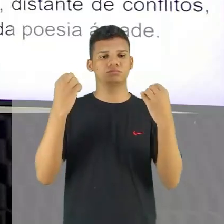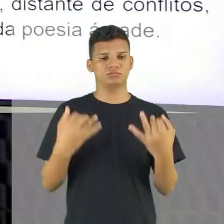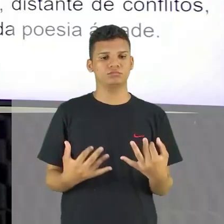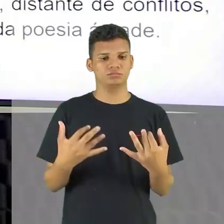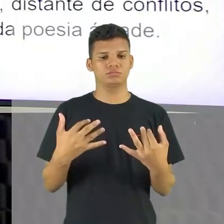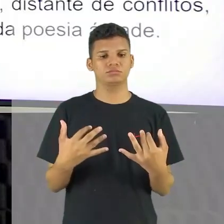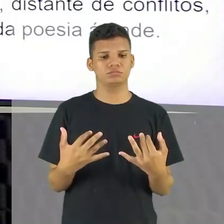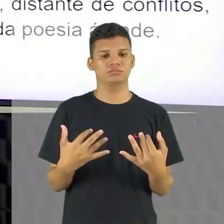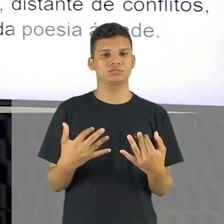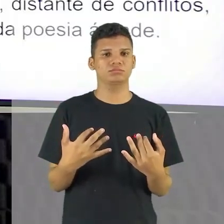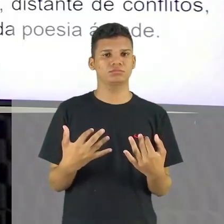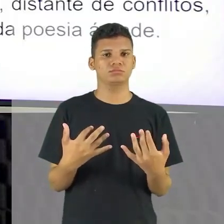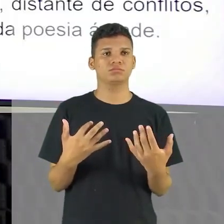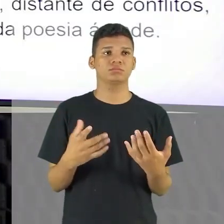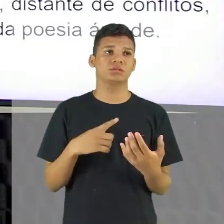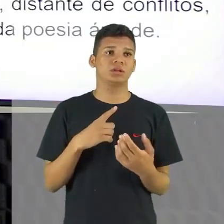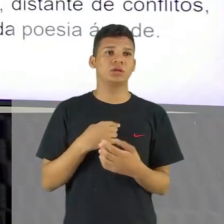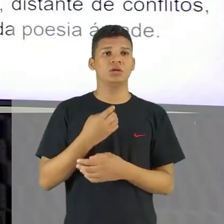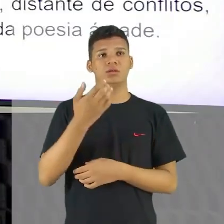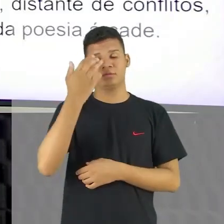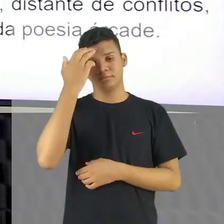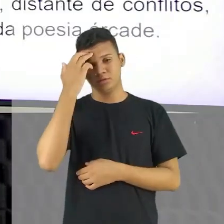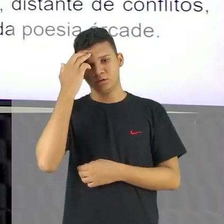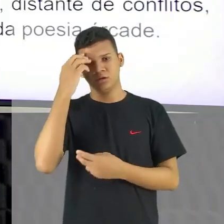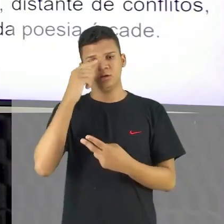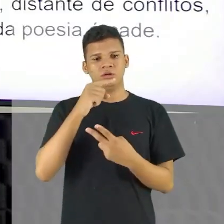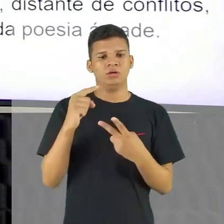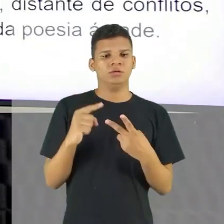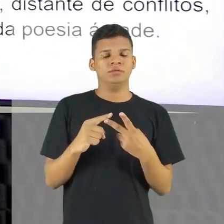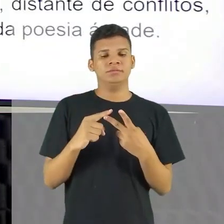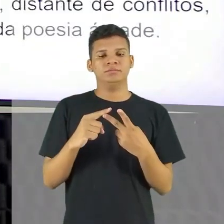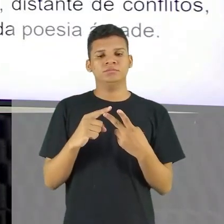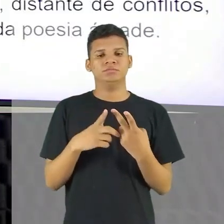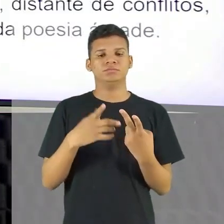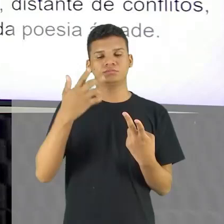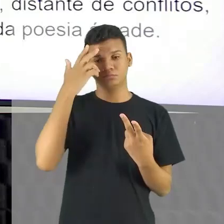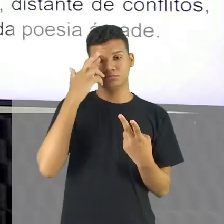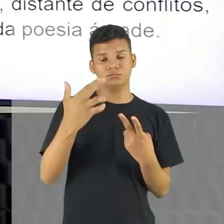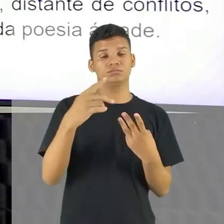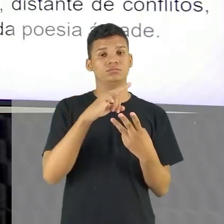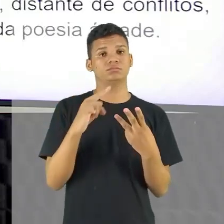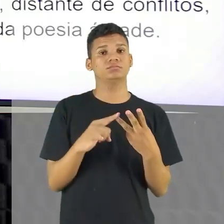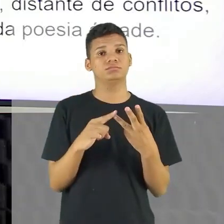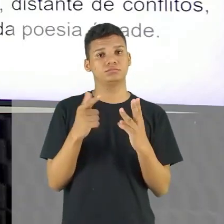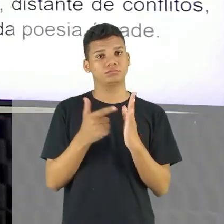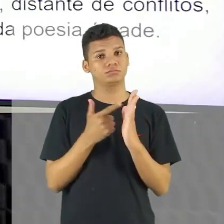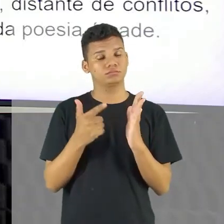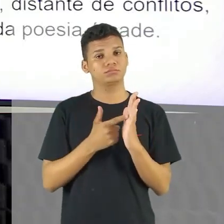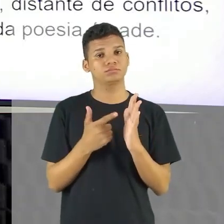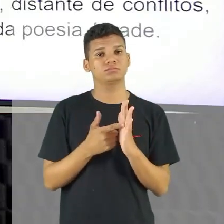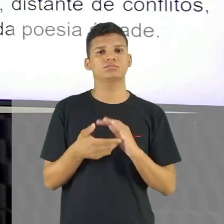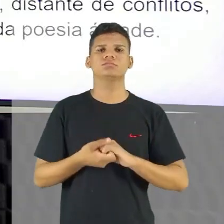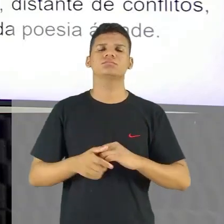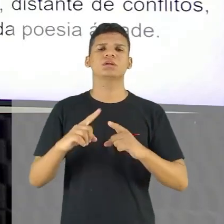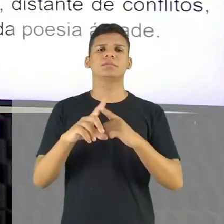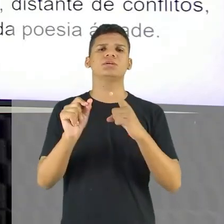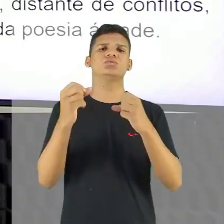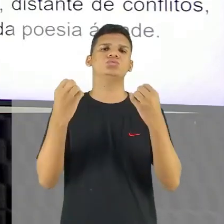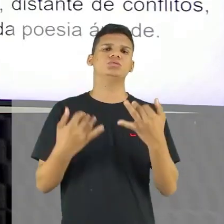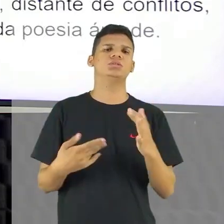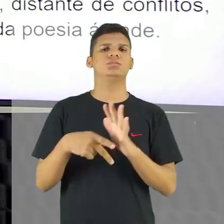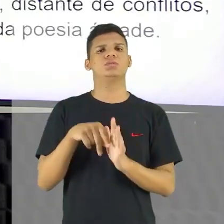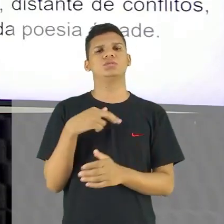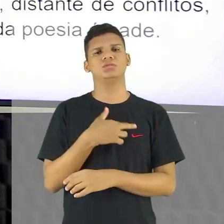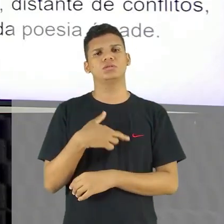em negrito relações entre memória, história e literatura. Na ocasião desse romanceiro, né,